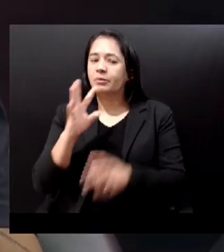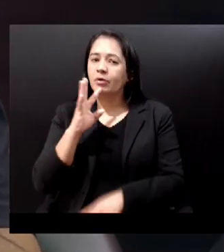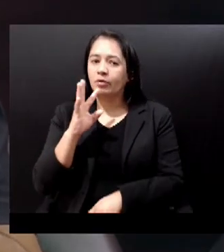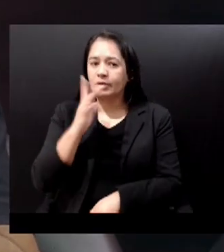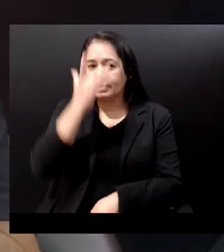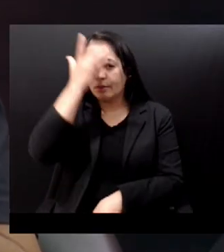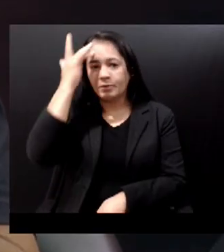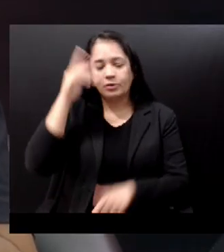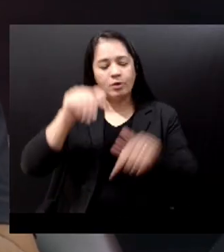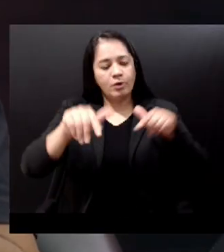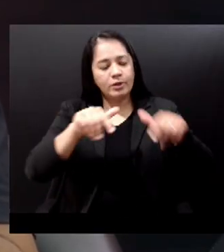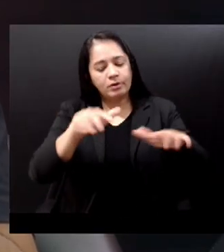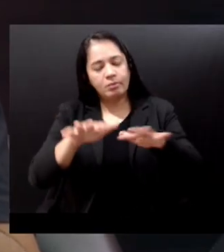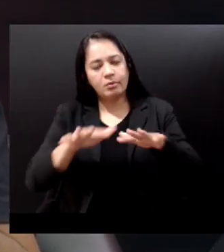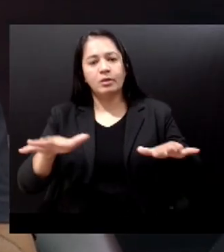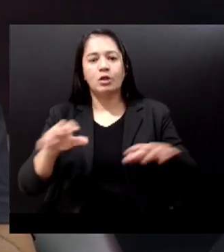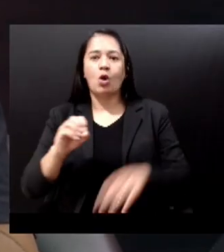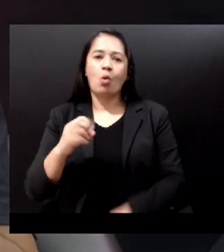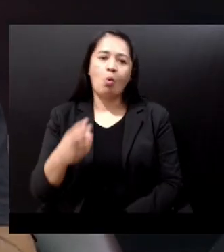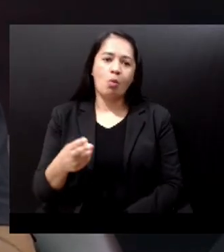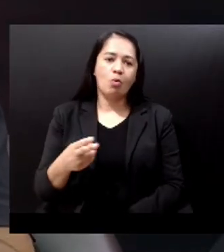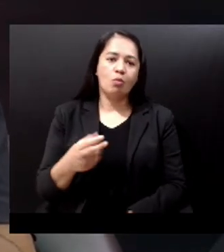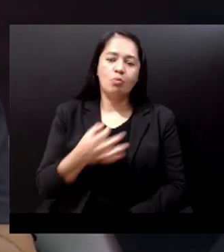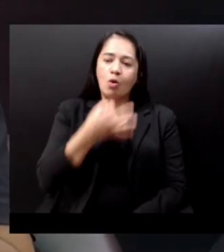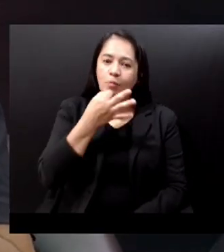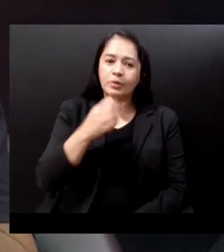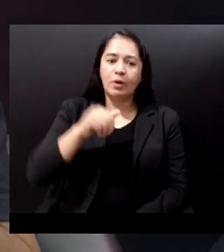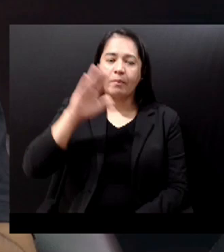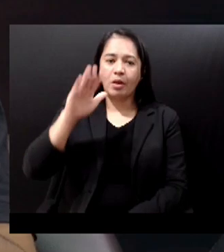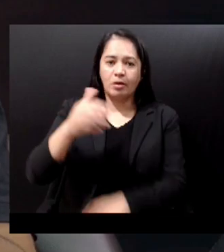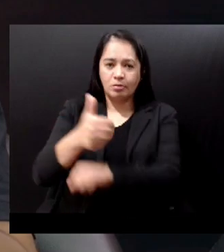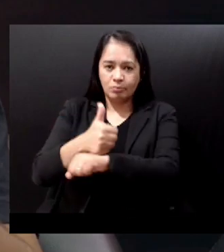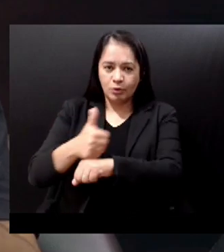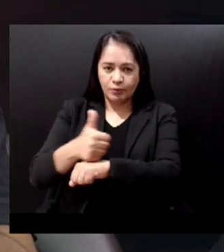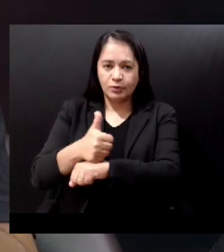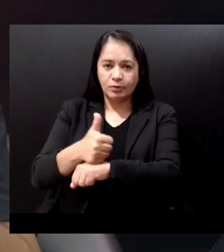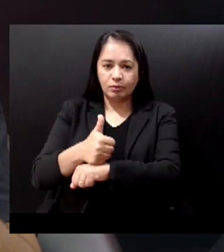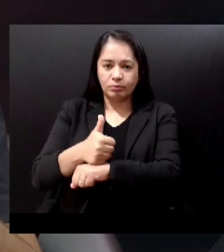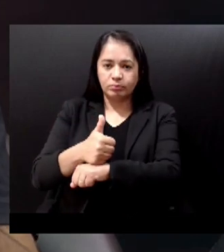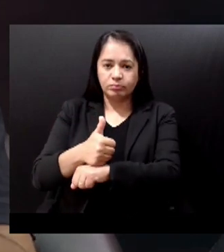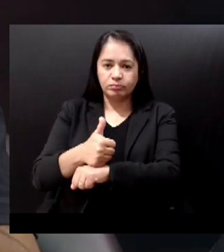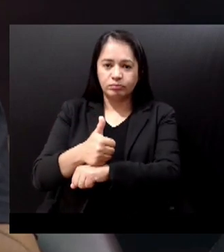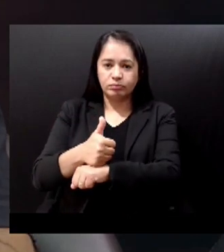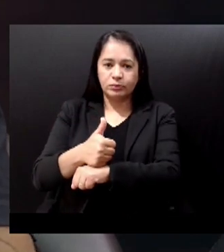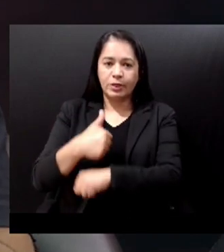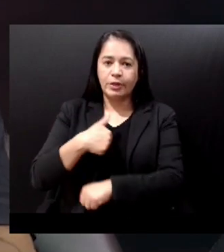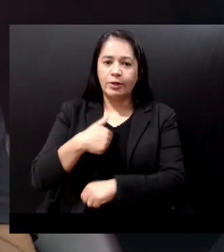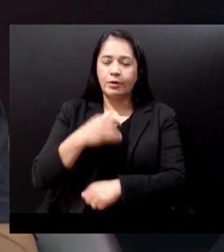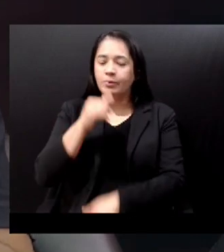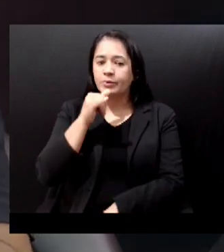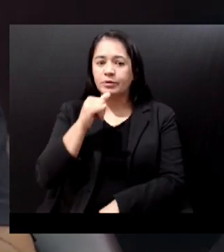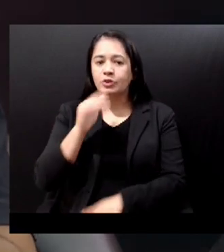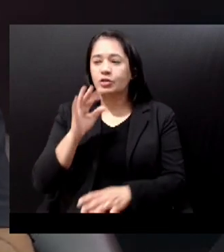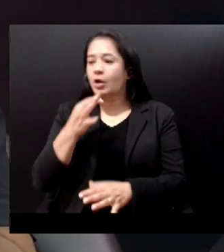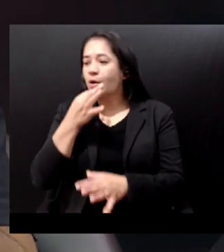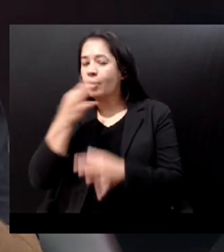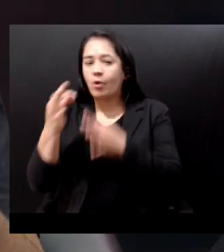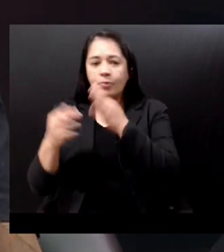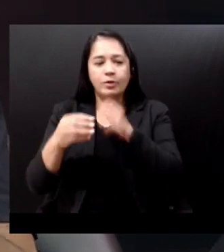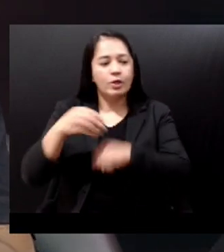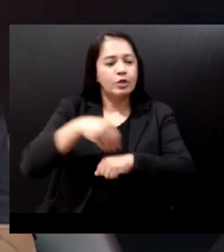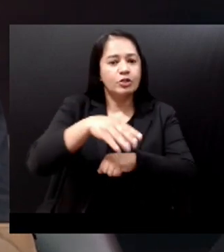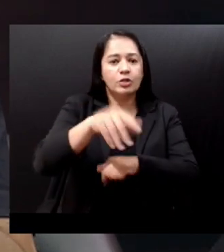área ou que tenha alguma opinião mais profissional em relação a isso. Eu, por exemplo, cansei de dar opiniões e dicas para pessoas que me